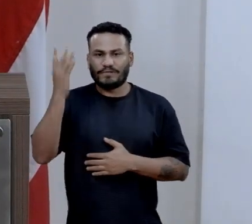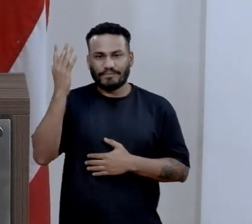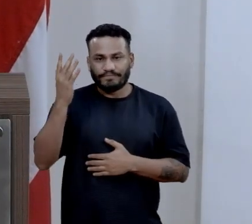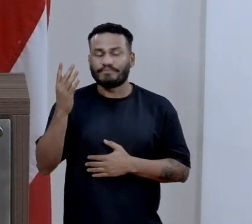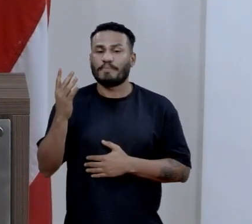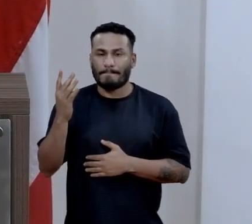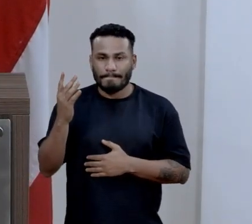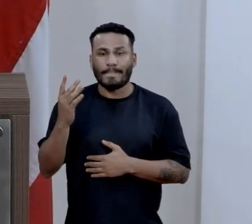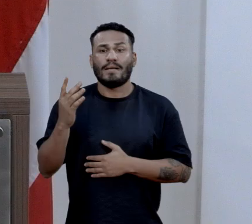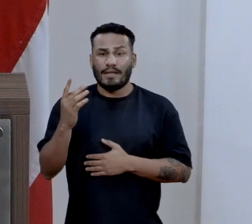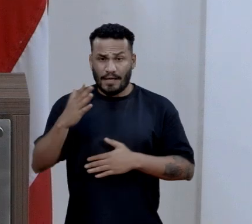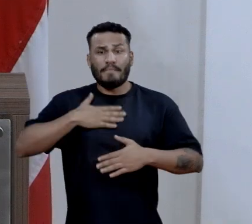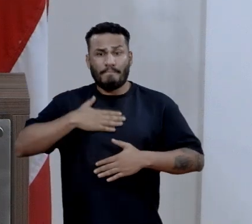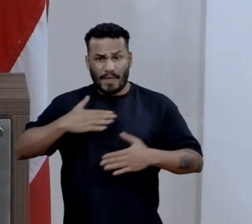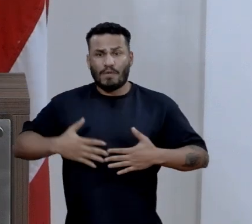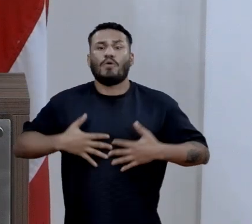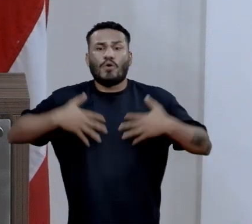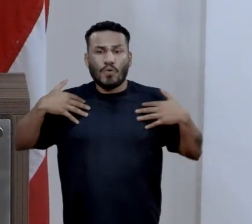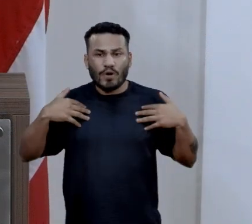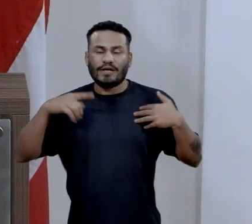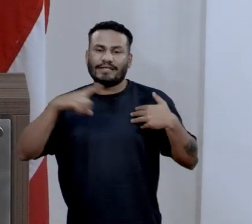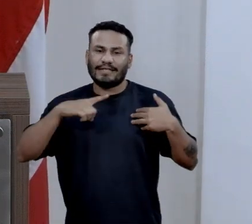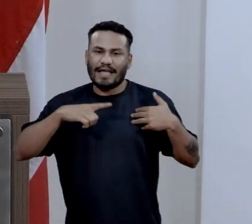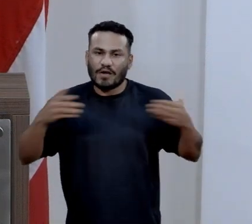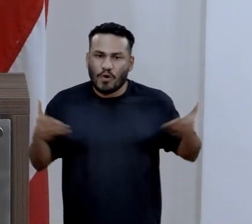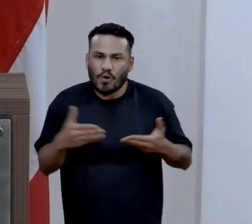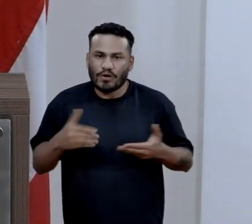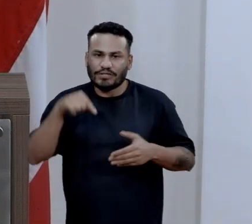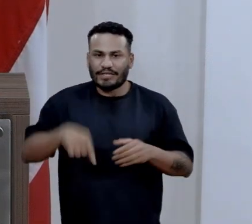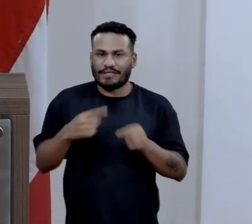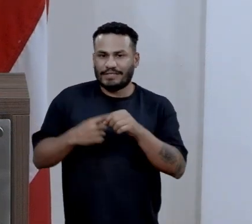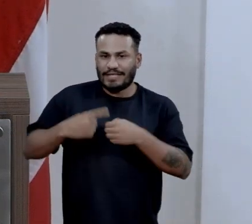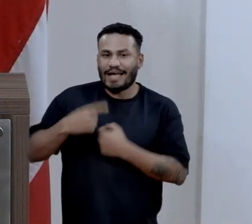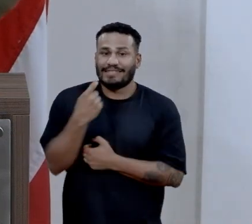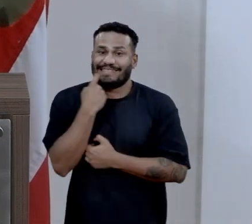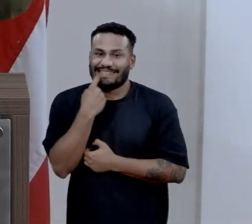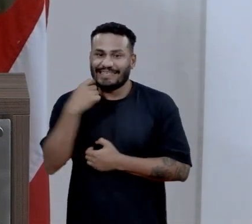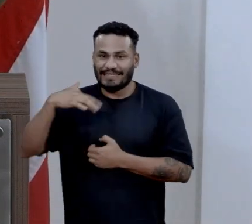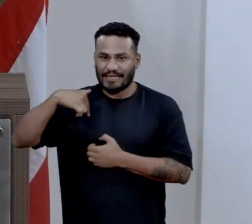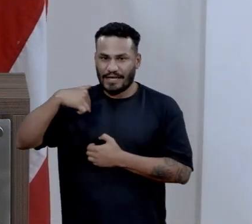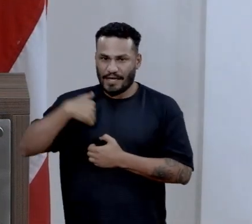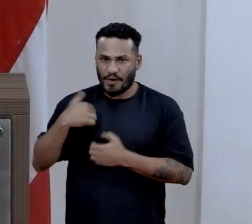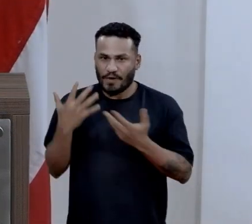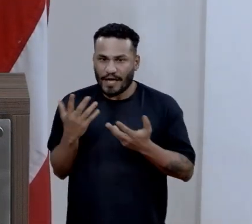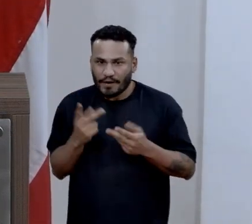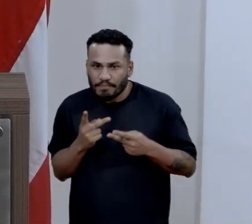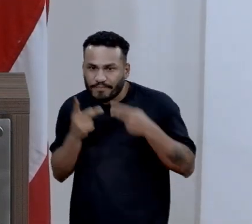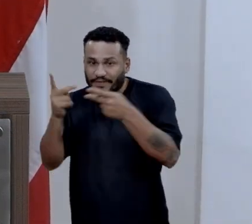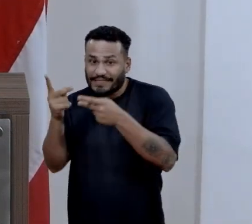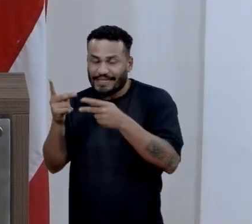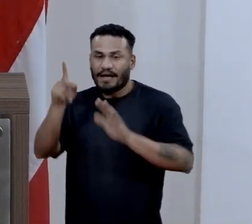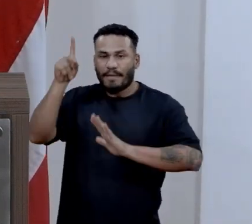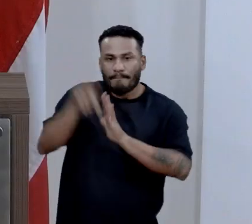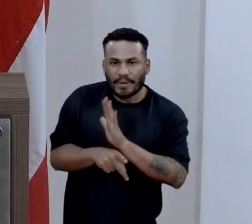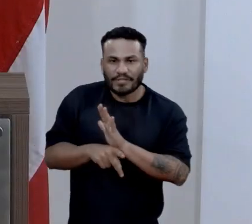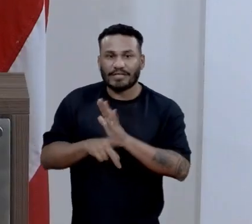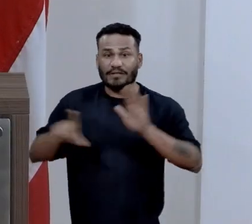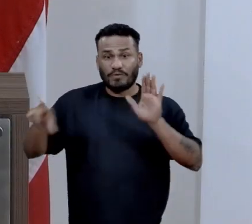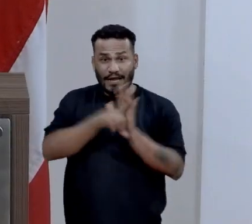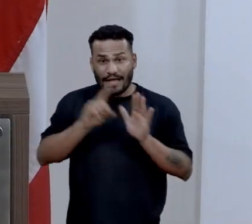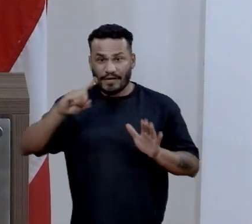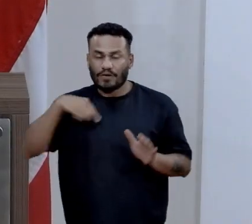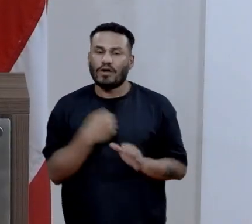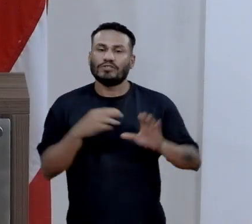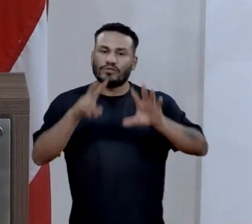acontecido, que inclusive muito me orgulha. Existe hoje aqui na cidade, eu quero na sexta-feira visitar, vereador João Vale, projeto A Lei Nossa,